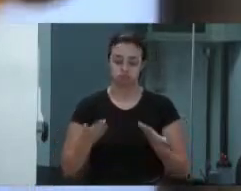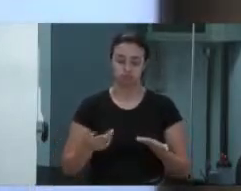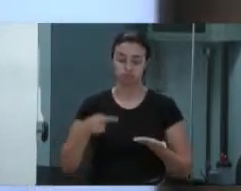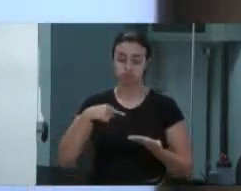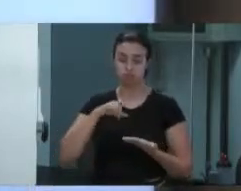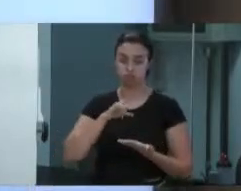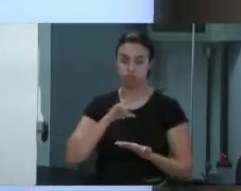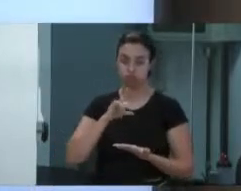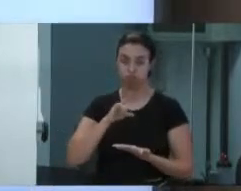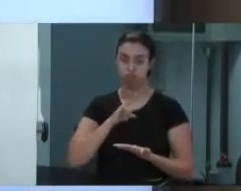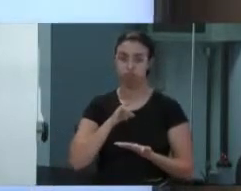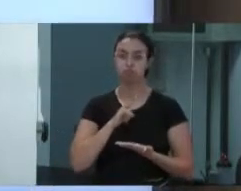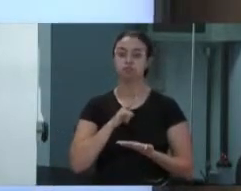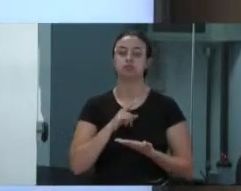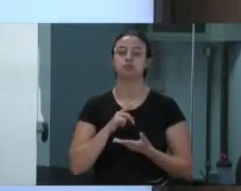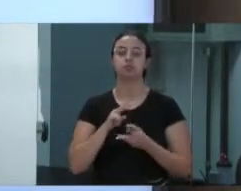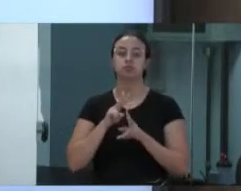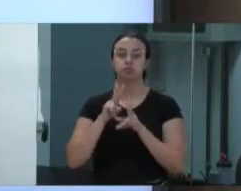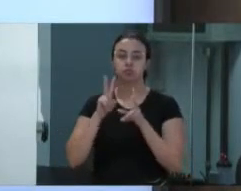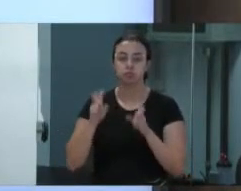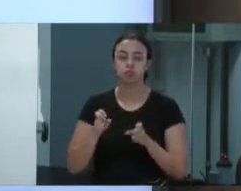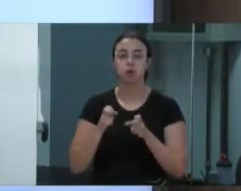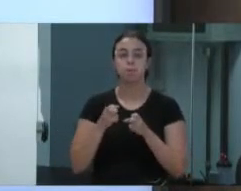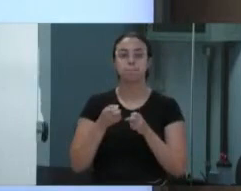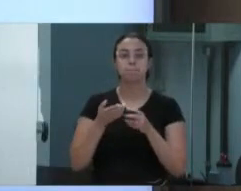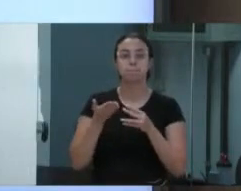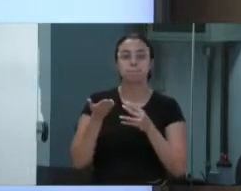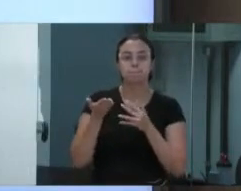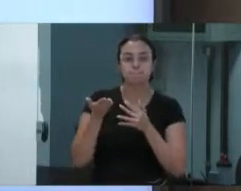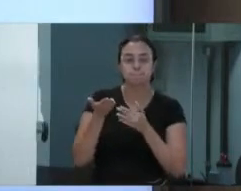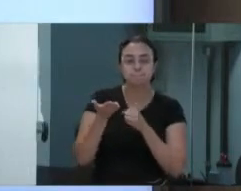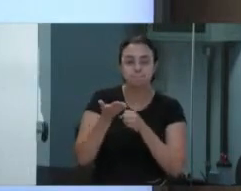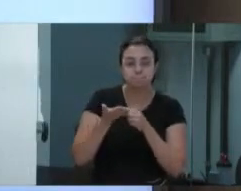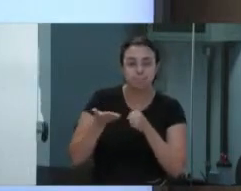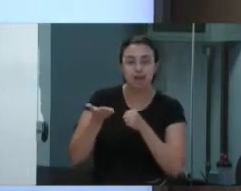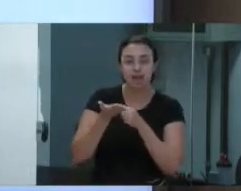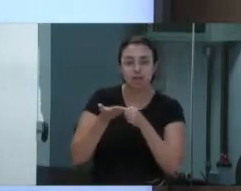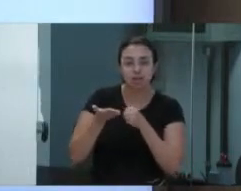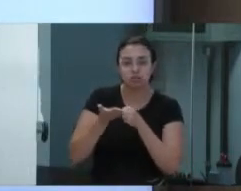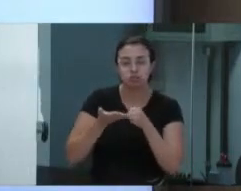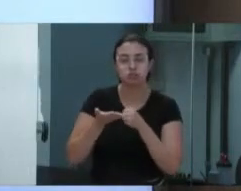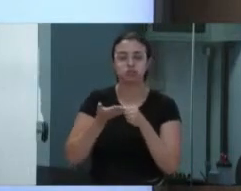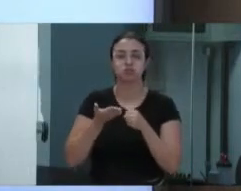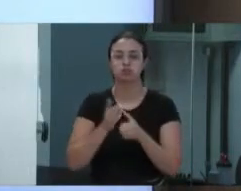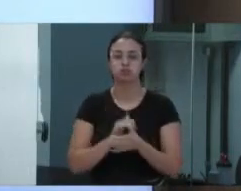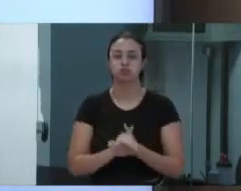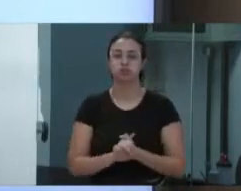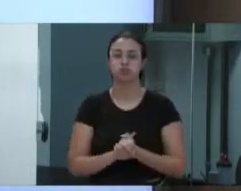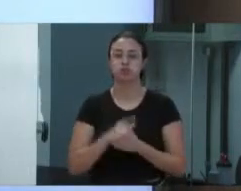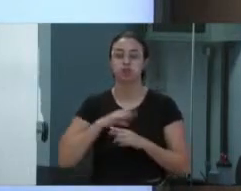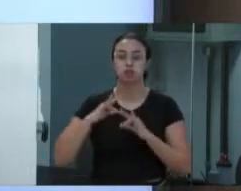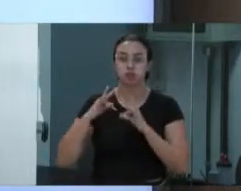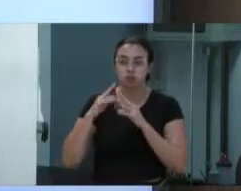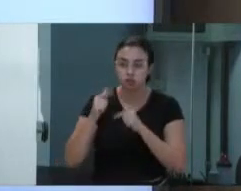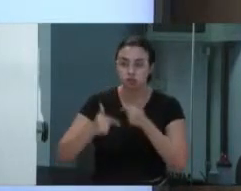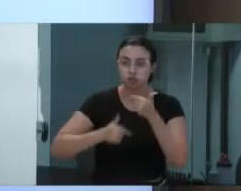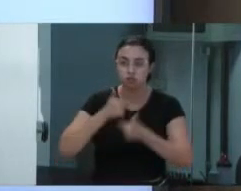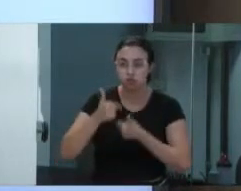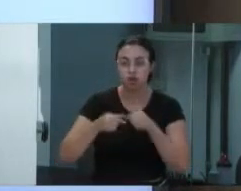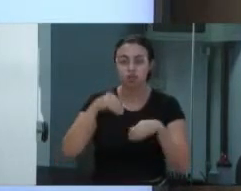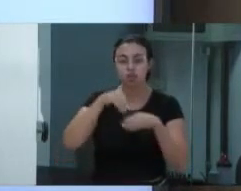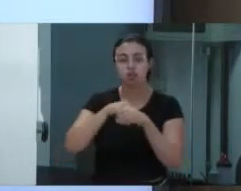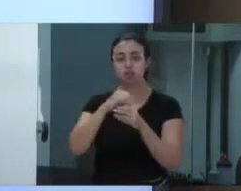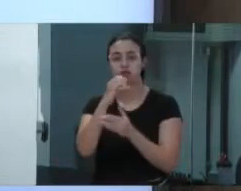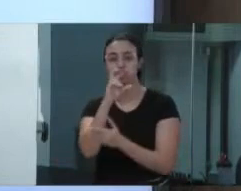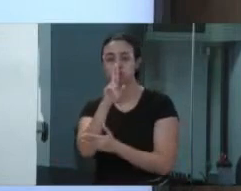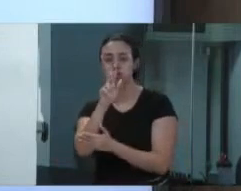aqui, né, a média complexidade aí, que está em marronzinho claro, né, são todos os serviços da média, que são aqueles contidos no CREAS,